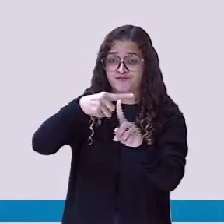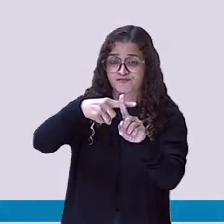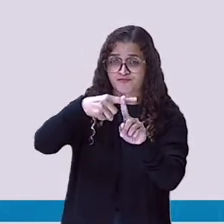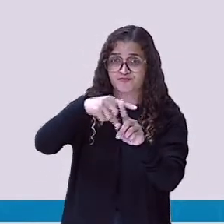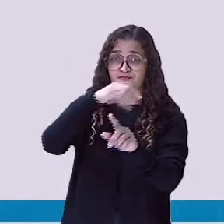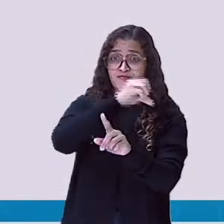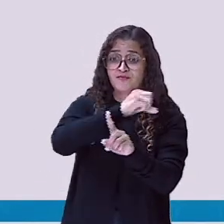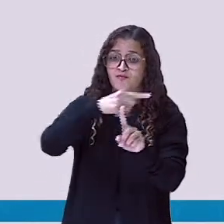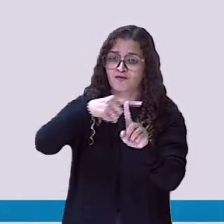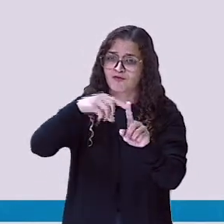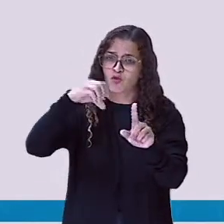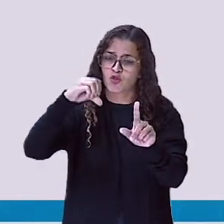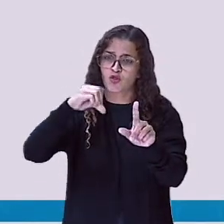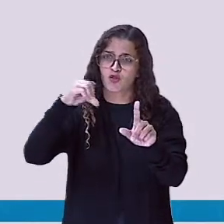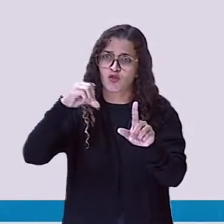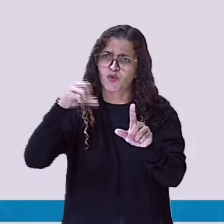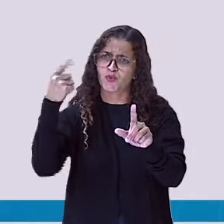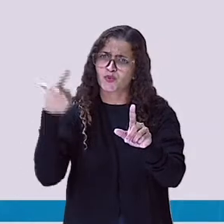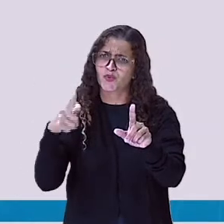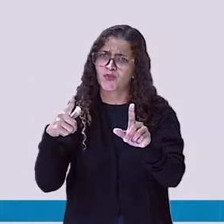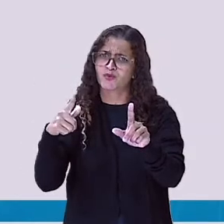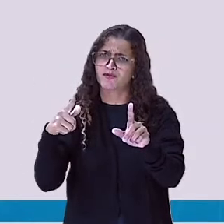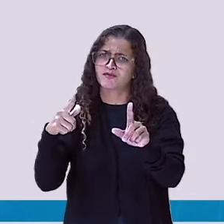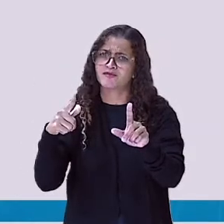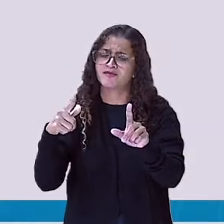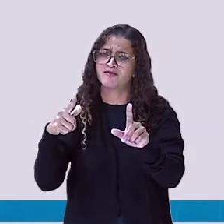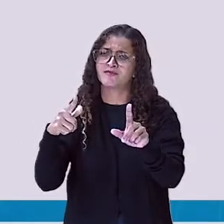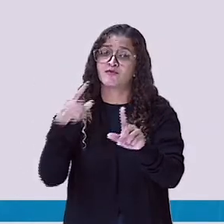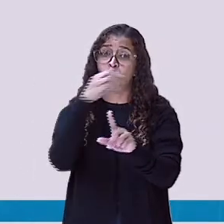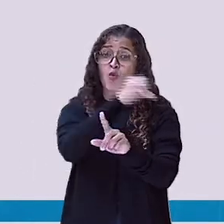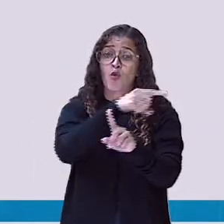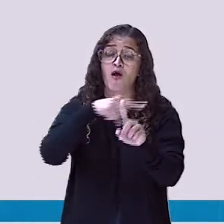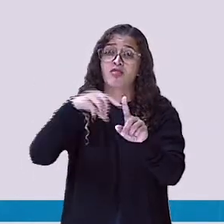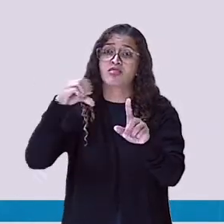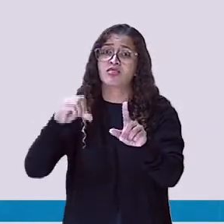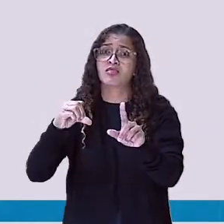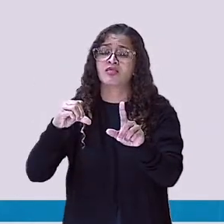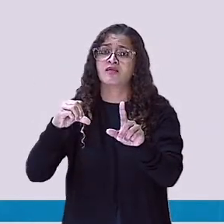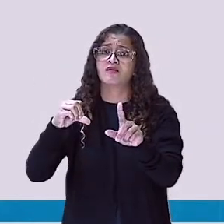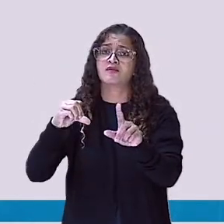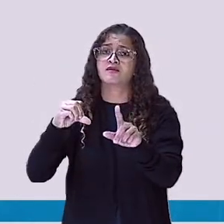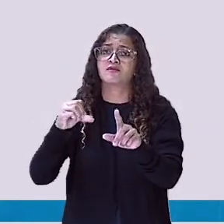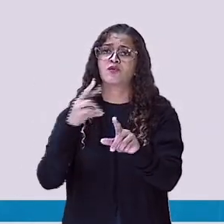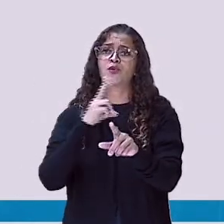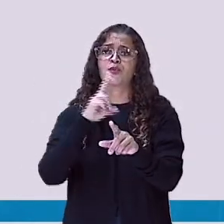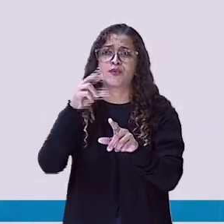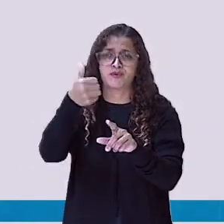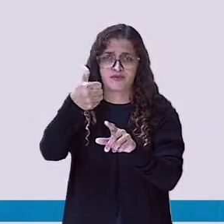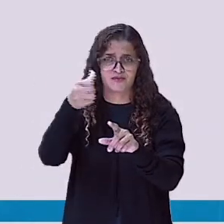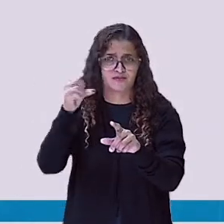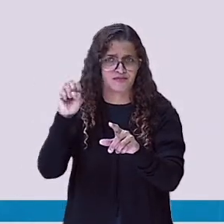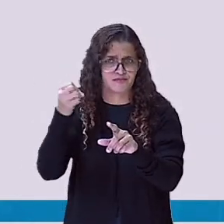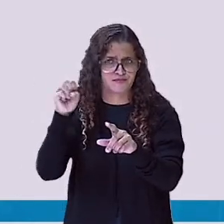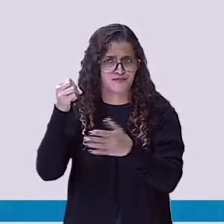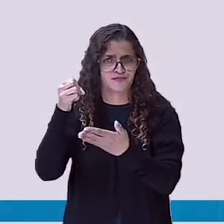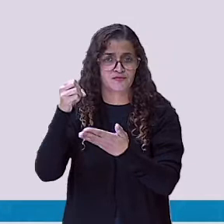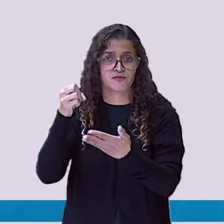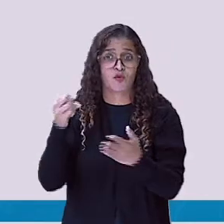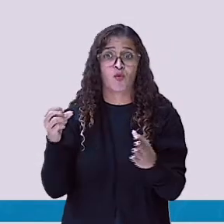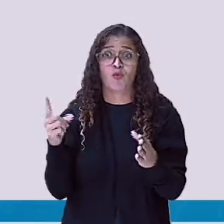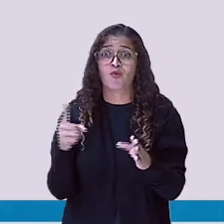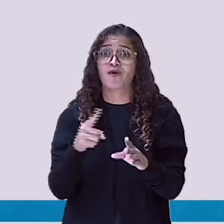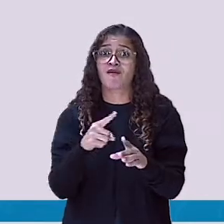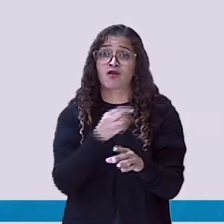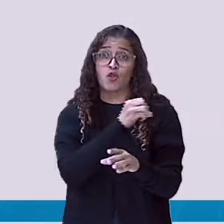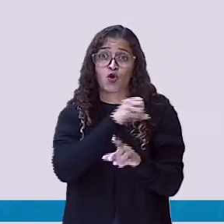Mais 9 outra vez. Então, 9 mais 9 é 18.